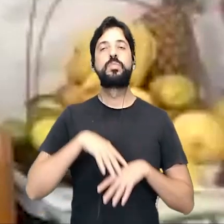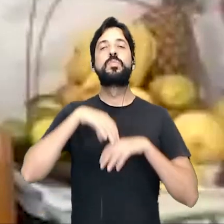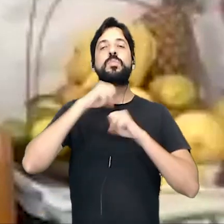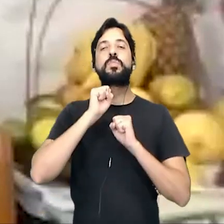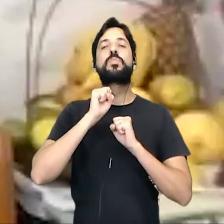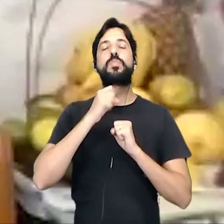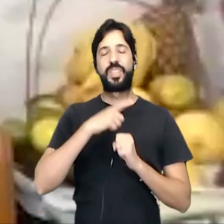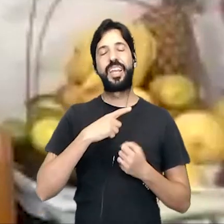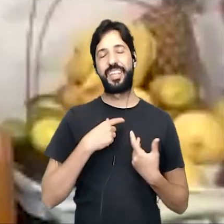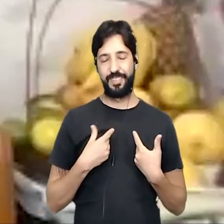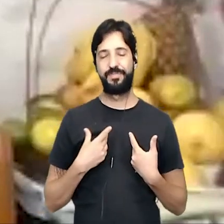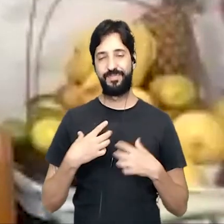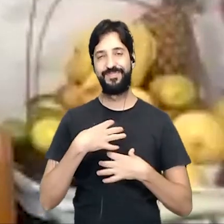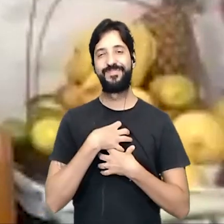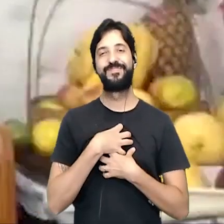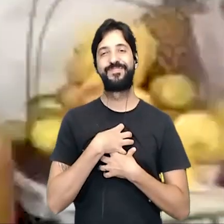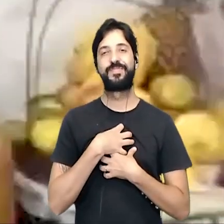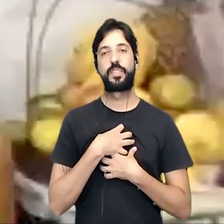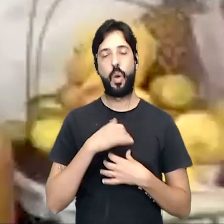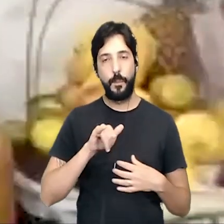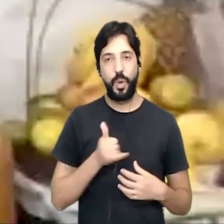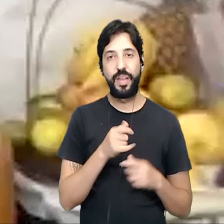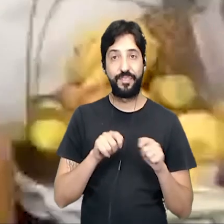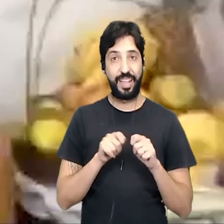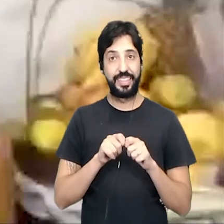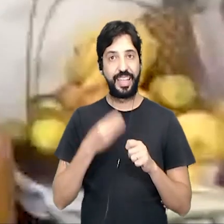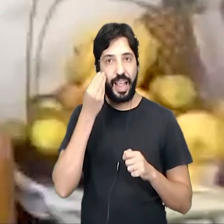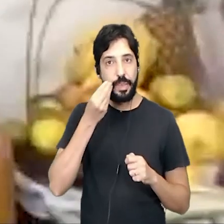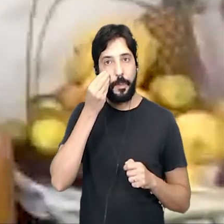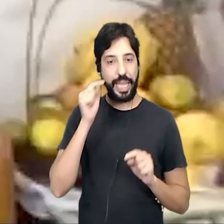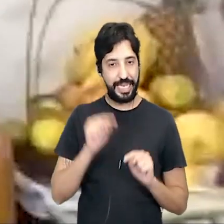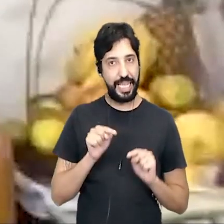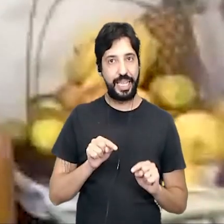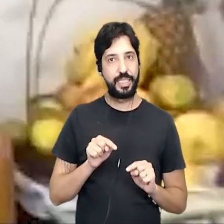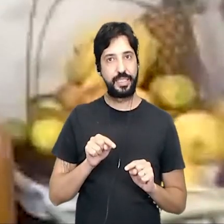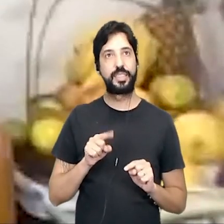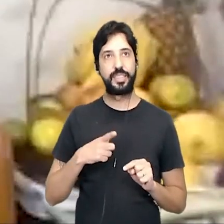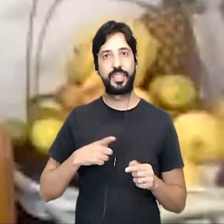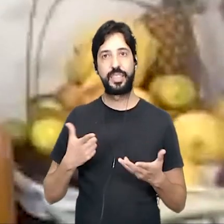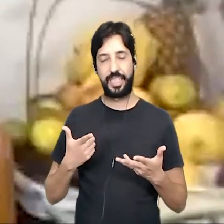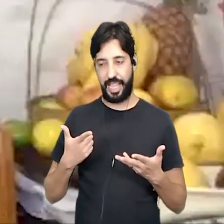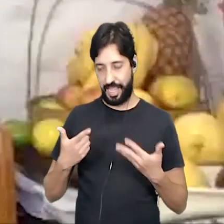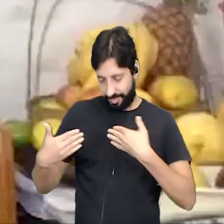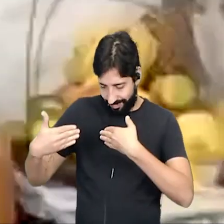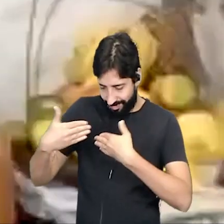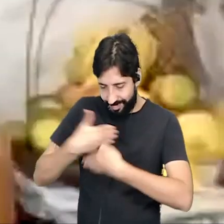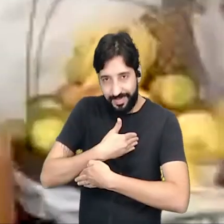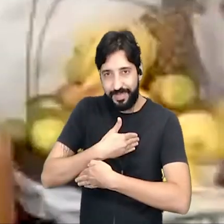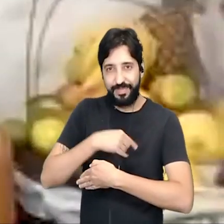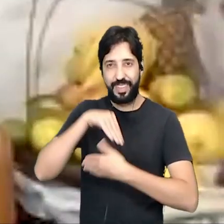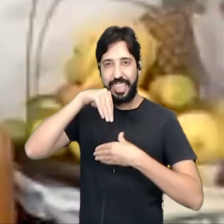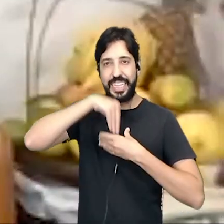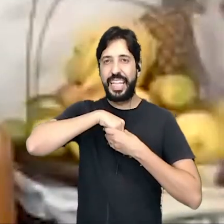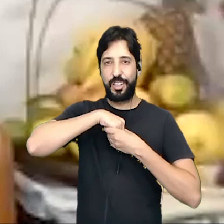Era um respiro, sabe? Então eu acho que a oportunidade de fazer, de vivenciar aquilo, assim, é